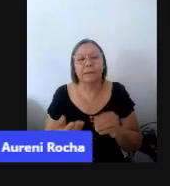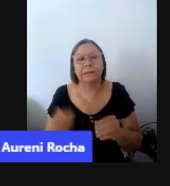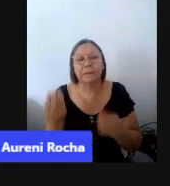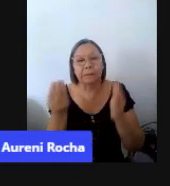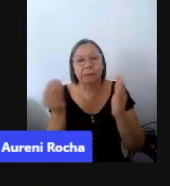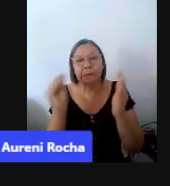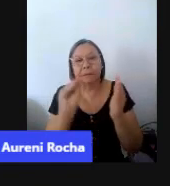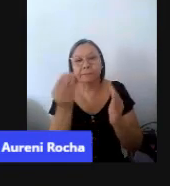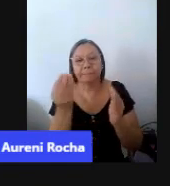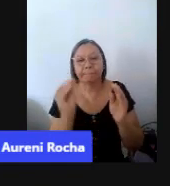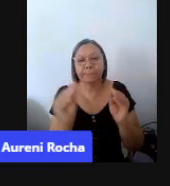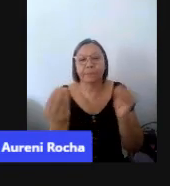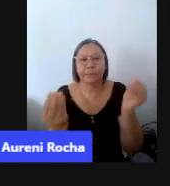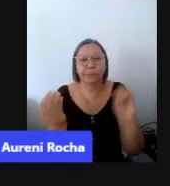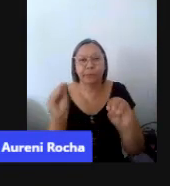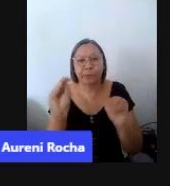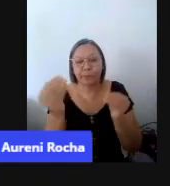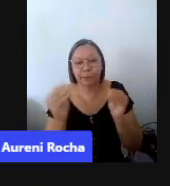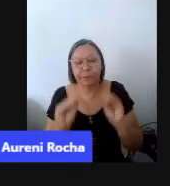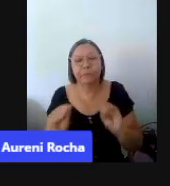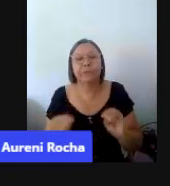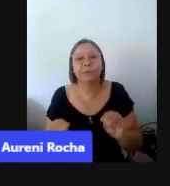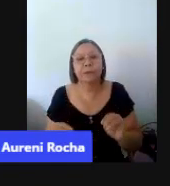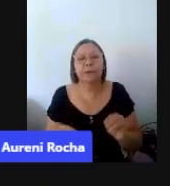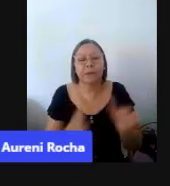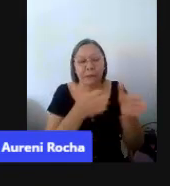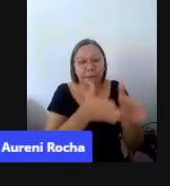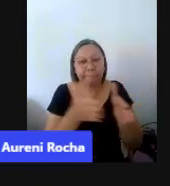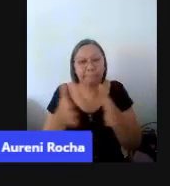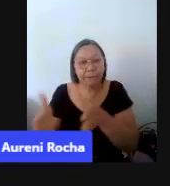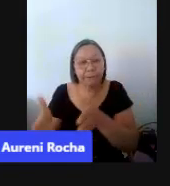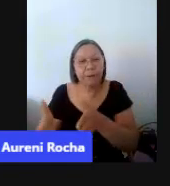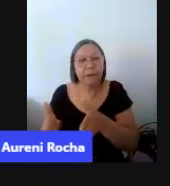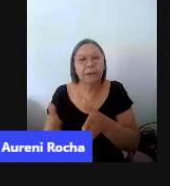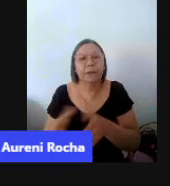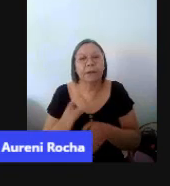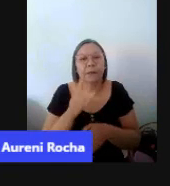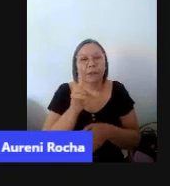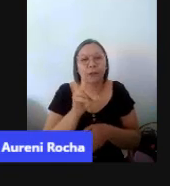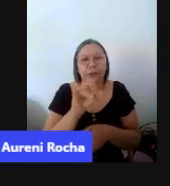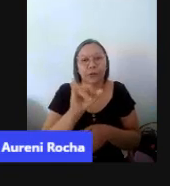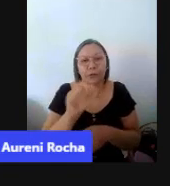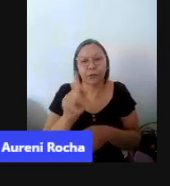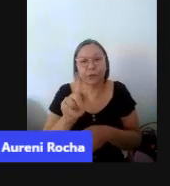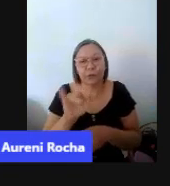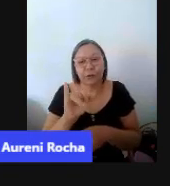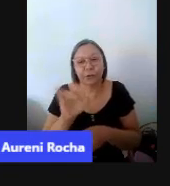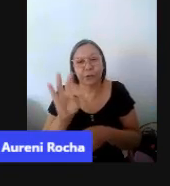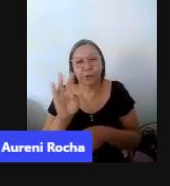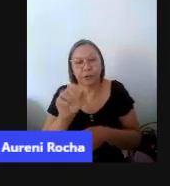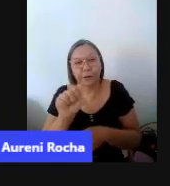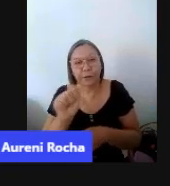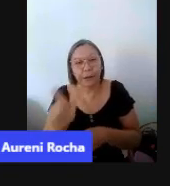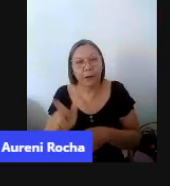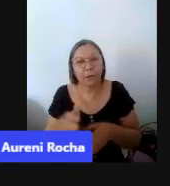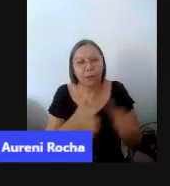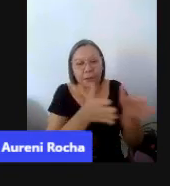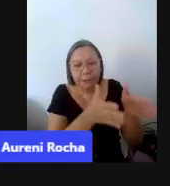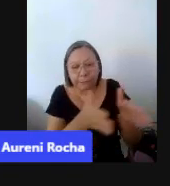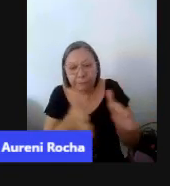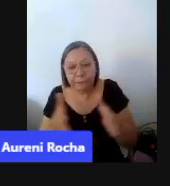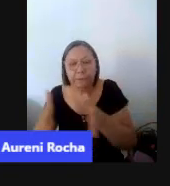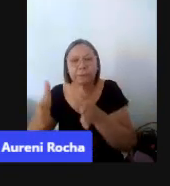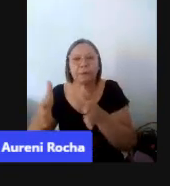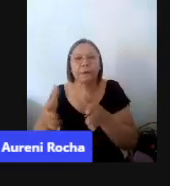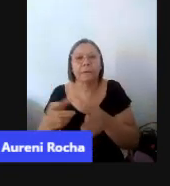algumas séries em formato digital, tem o É Bom Saber, né, que é um carrossel de rede social, o